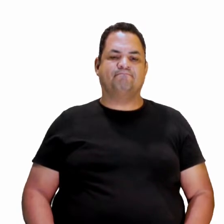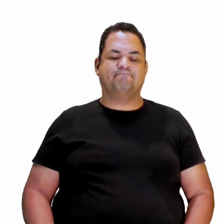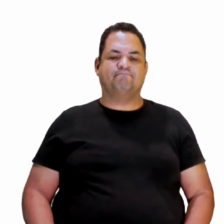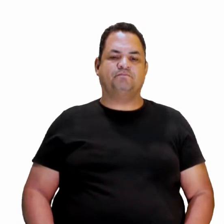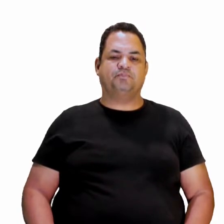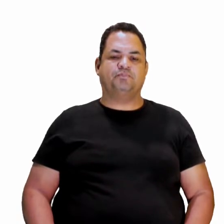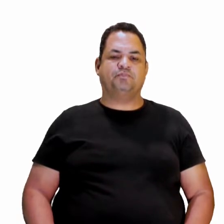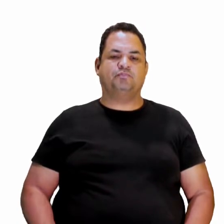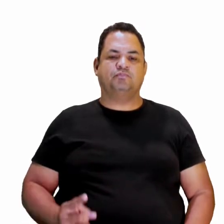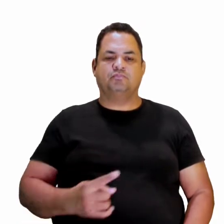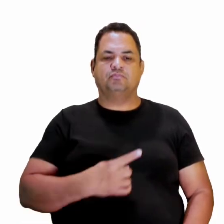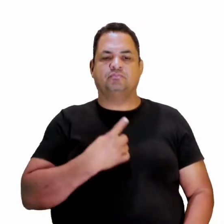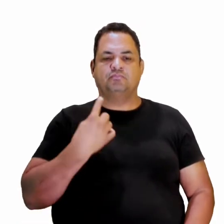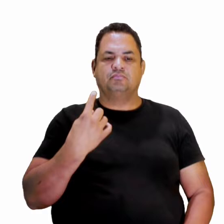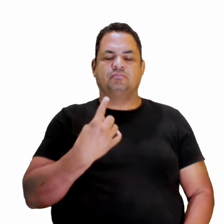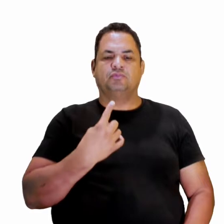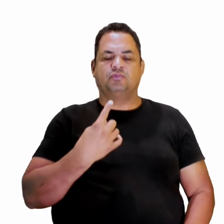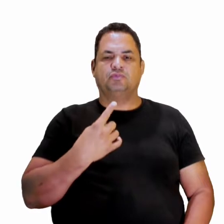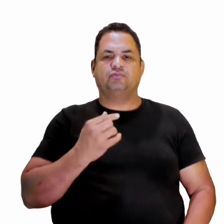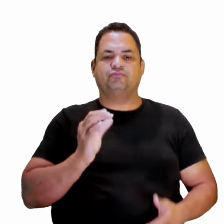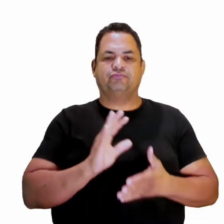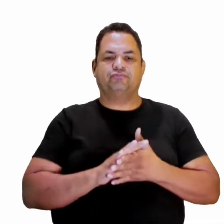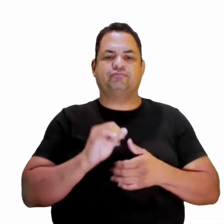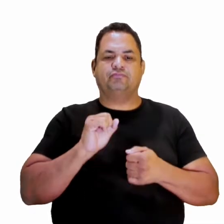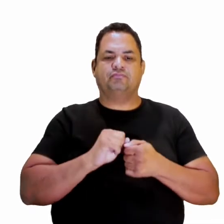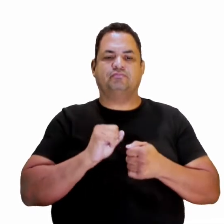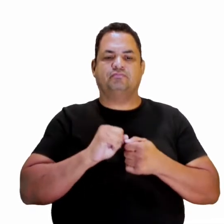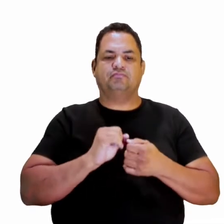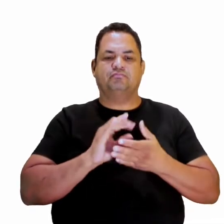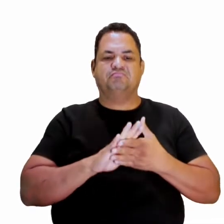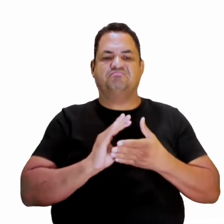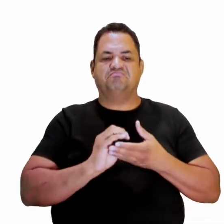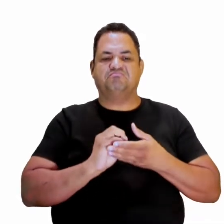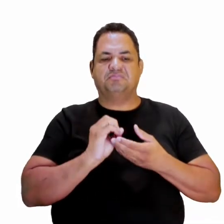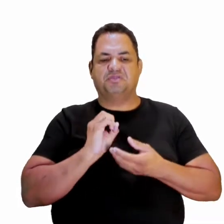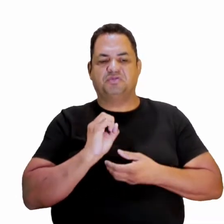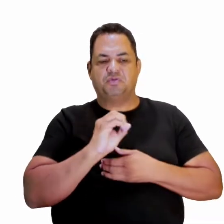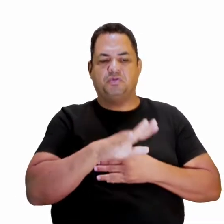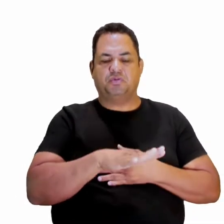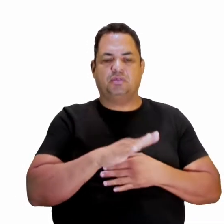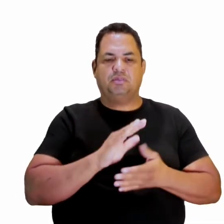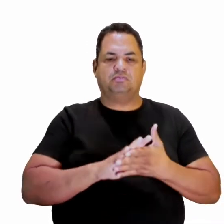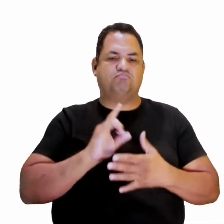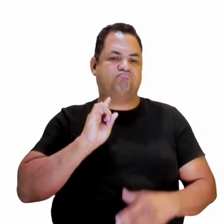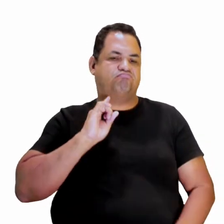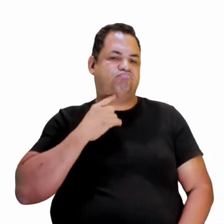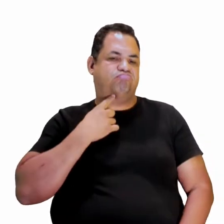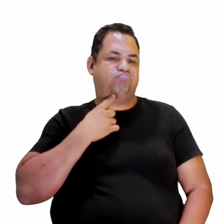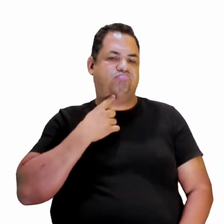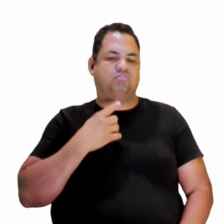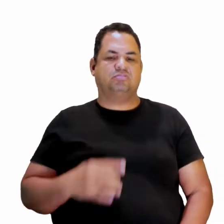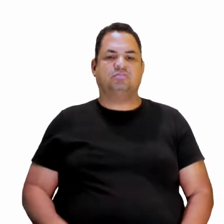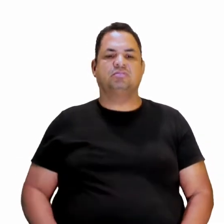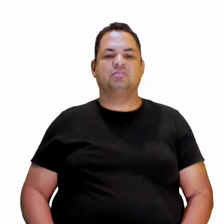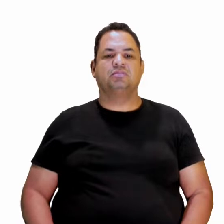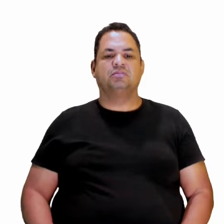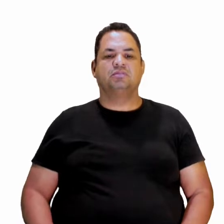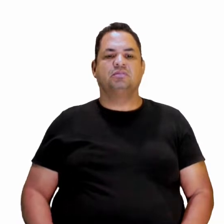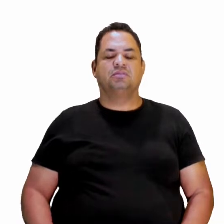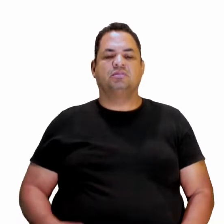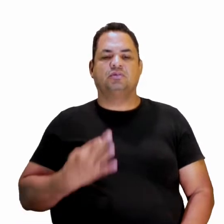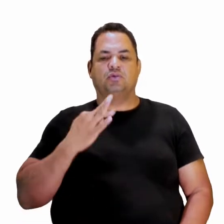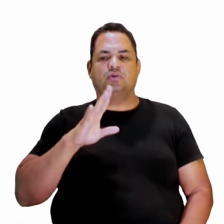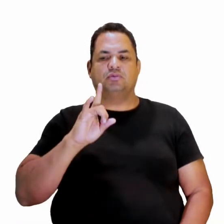estamos fazendo o suficiente para o quê? Para jogar lixo tóxico. Ou seja, gente, a 1, a 2